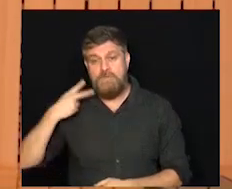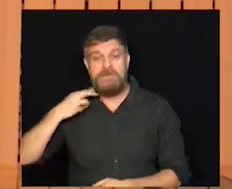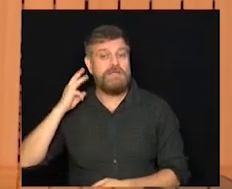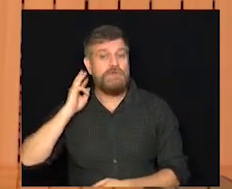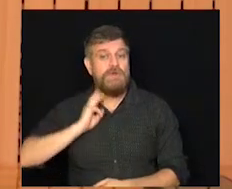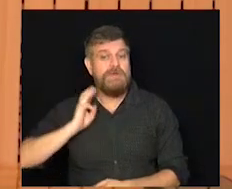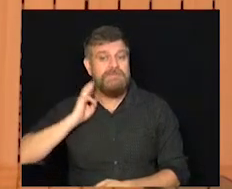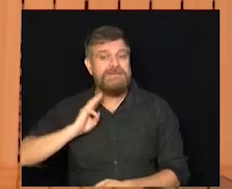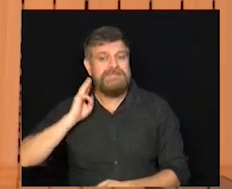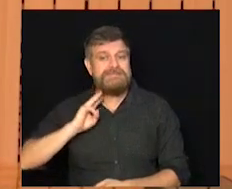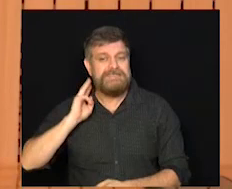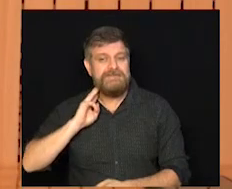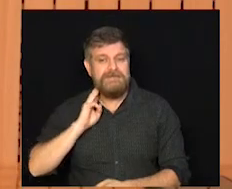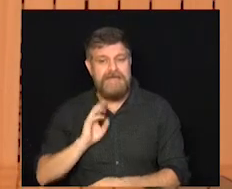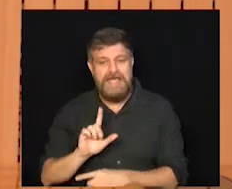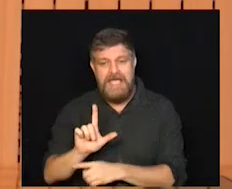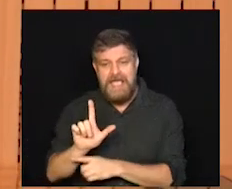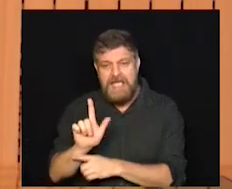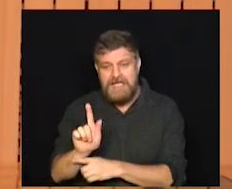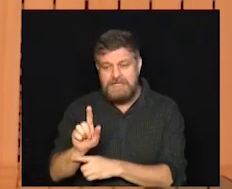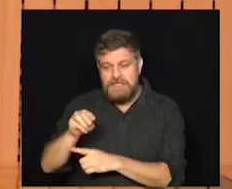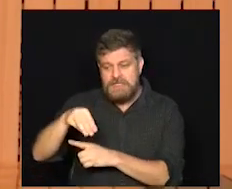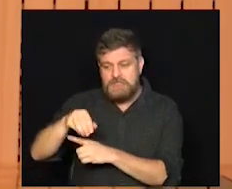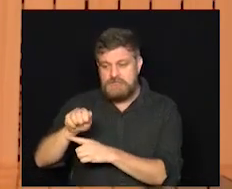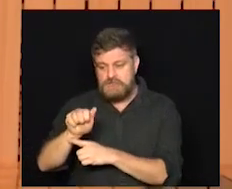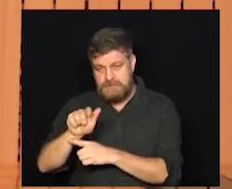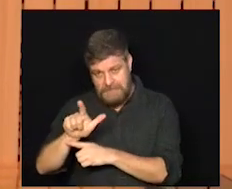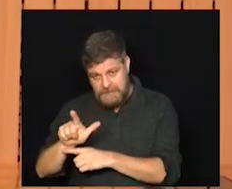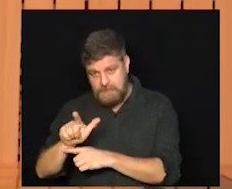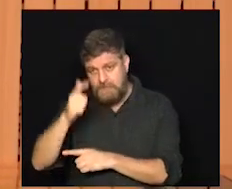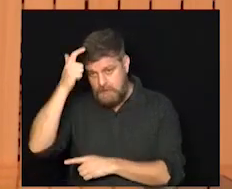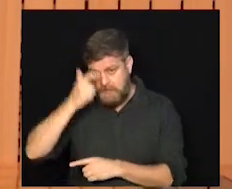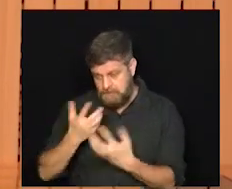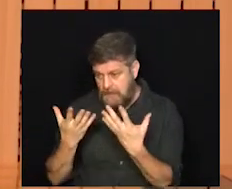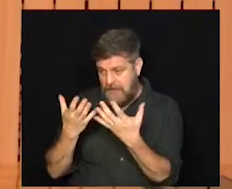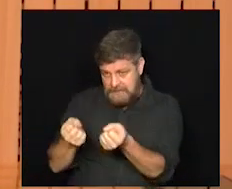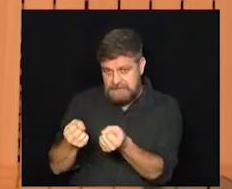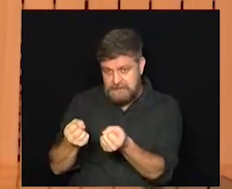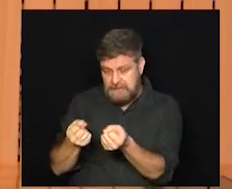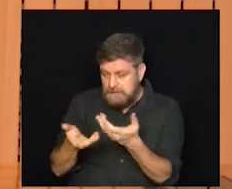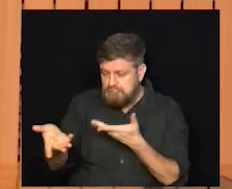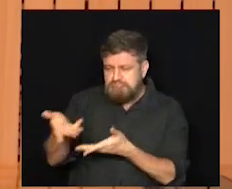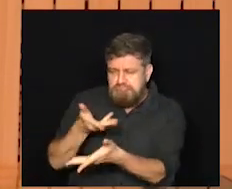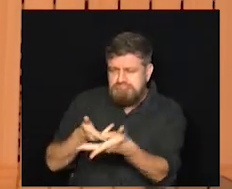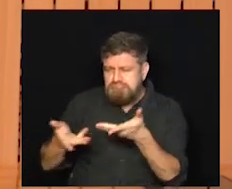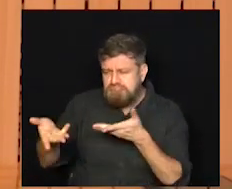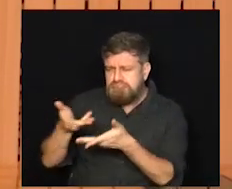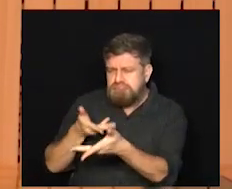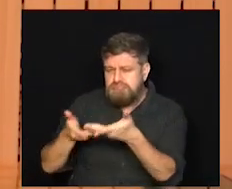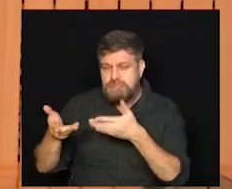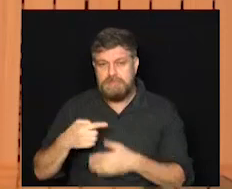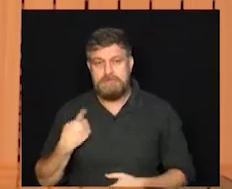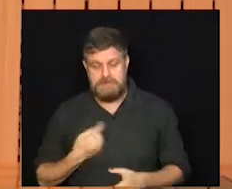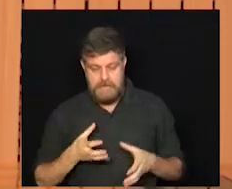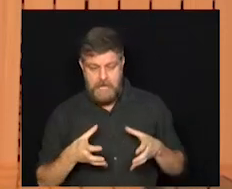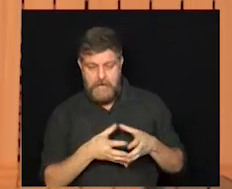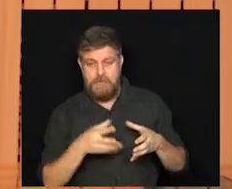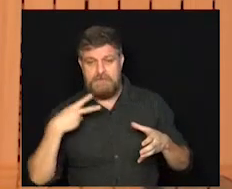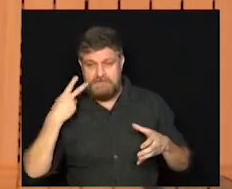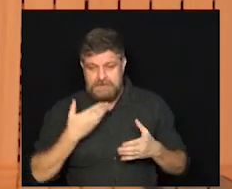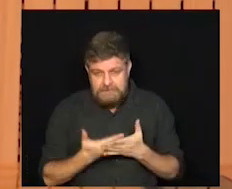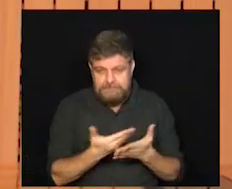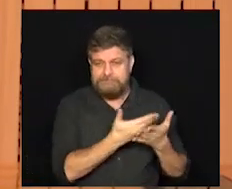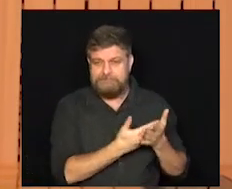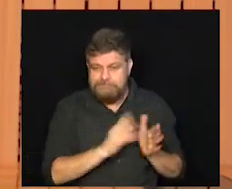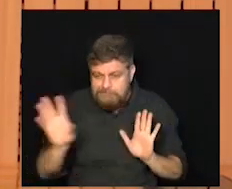mandatocecilio@gmail.com, e também nós vamos te responder e acolher aí a sua sugestão para a nossa Comissão de Estudos do